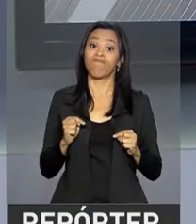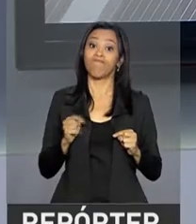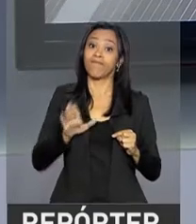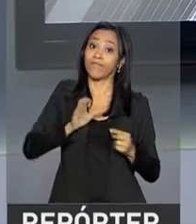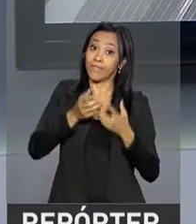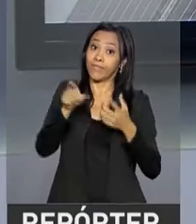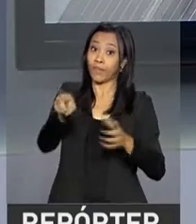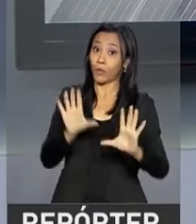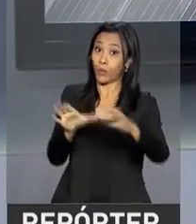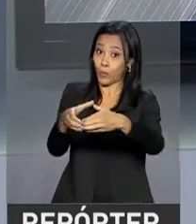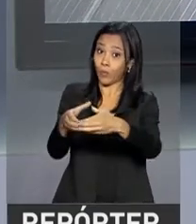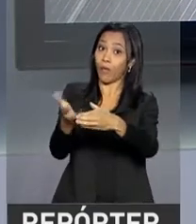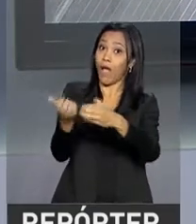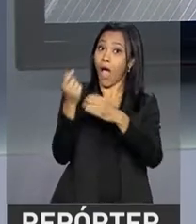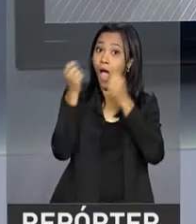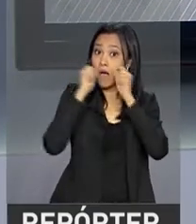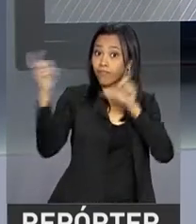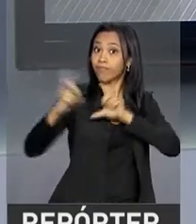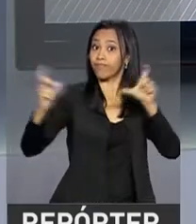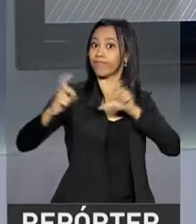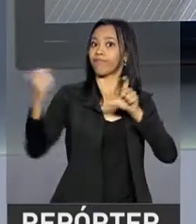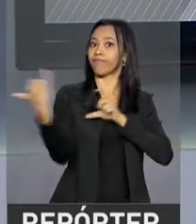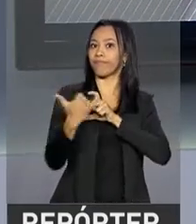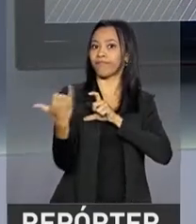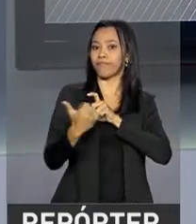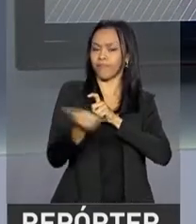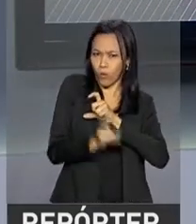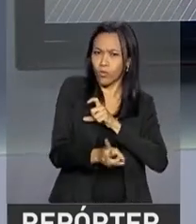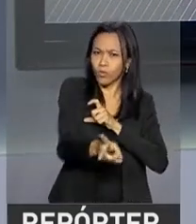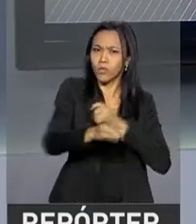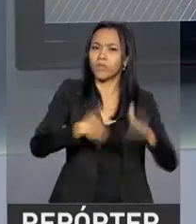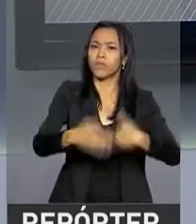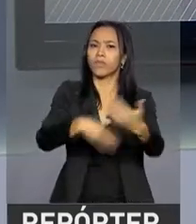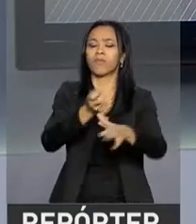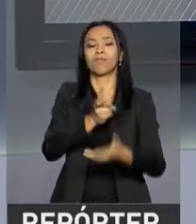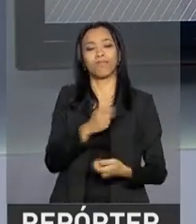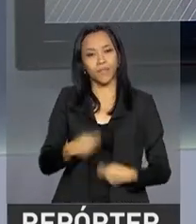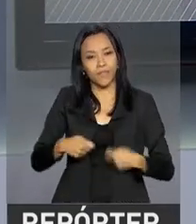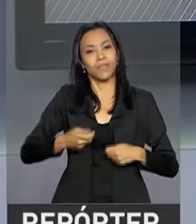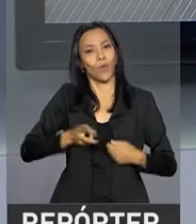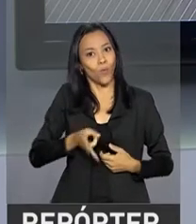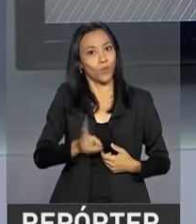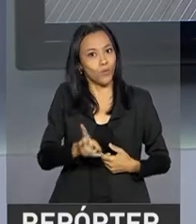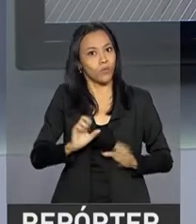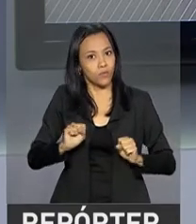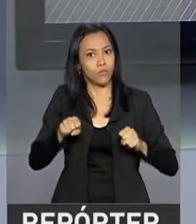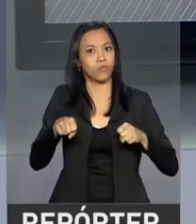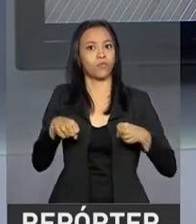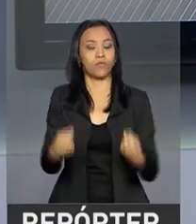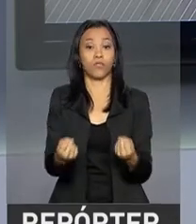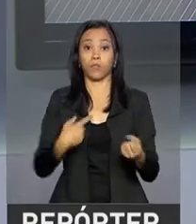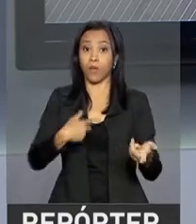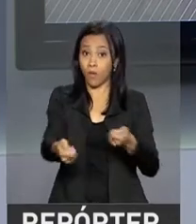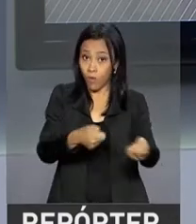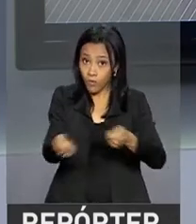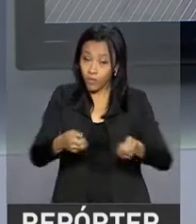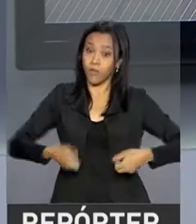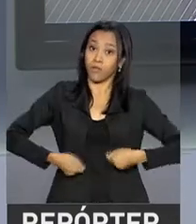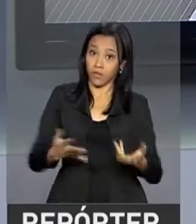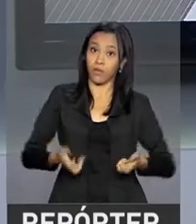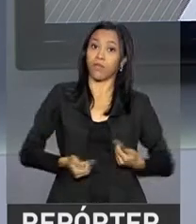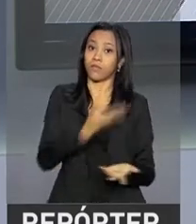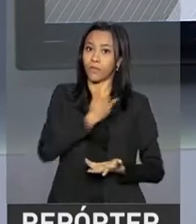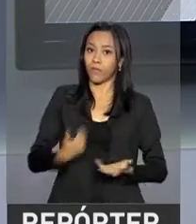alerta que para um crescimento sustentável é necessário dar continuidade aos esforços para controlar os gastos públicos